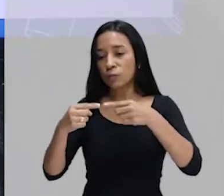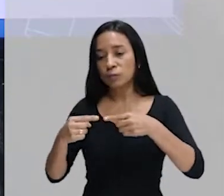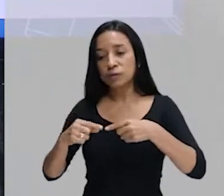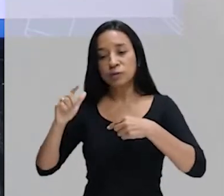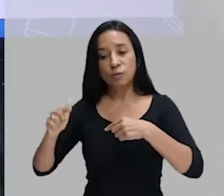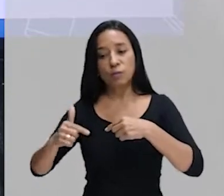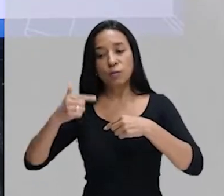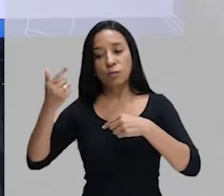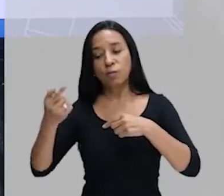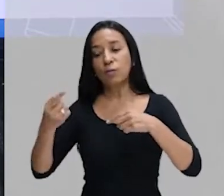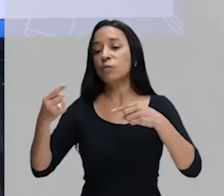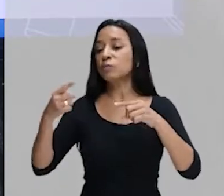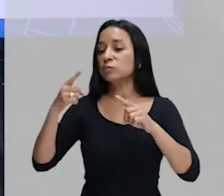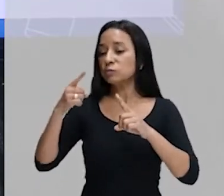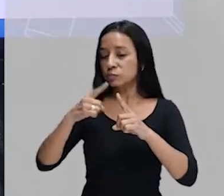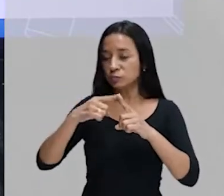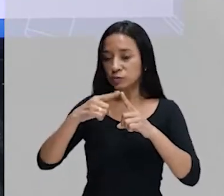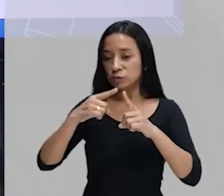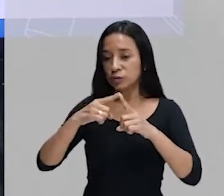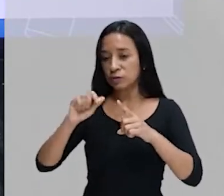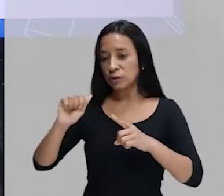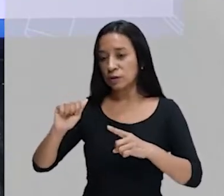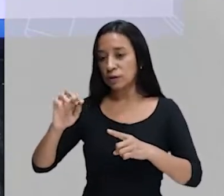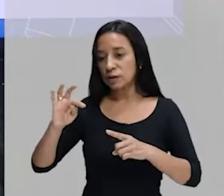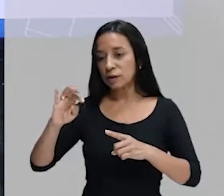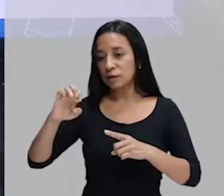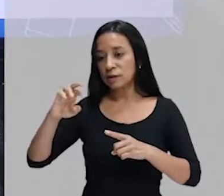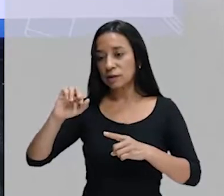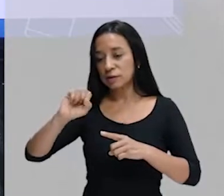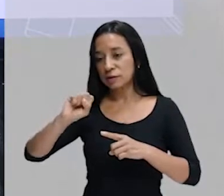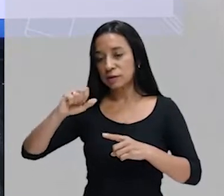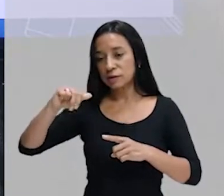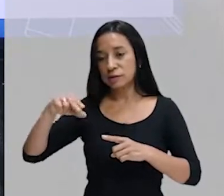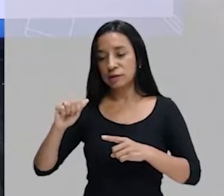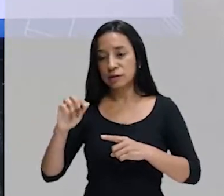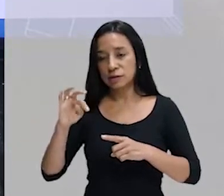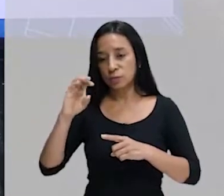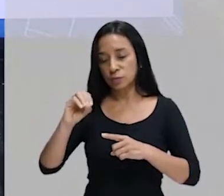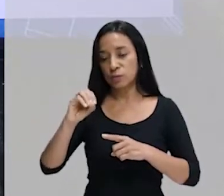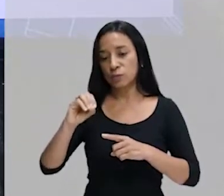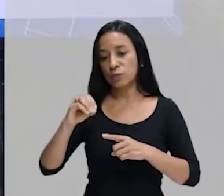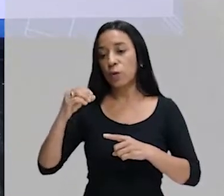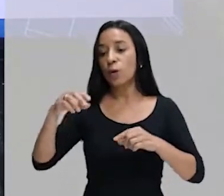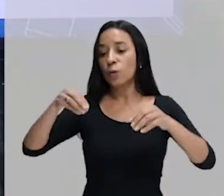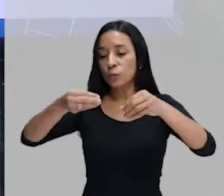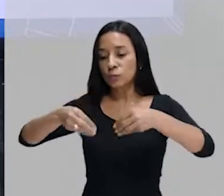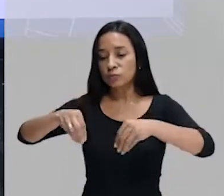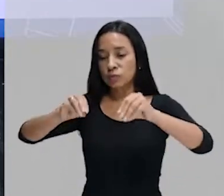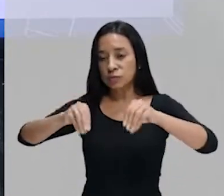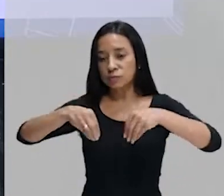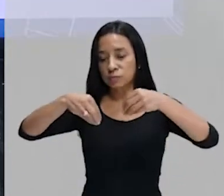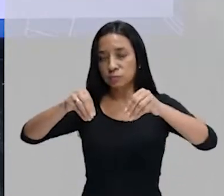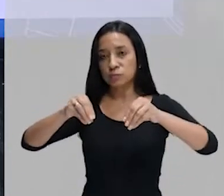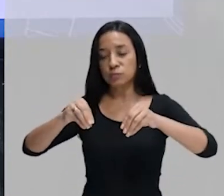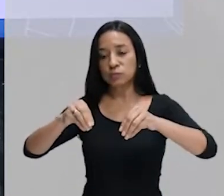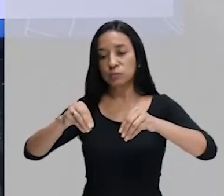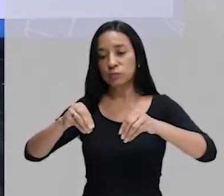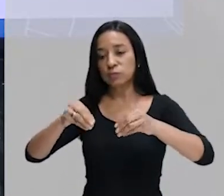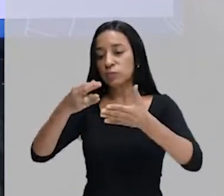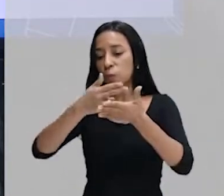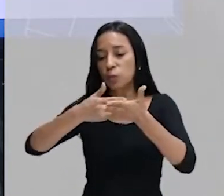de artesanato que a gente vai ver daqui a pouco, que são os tecidos, tá? Então, o desenho do couro, tá?